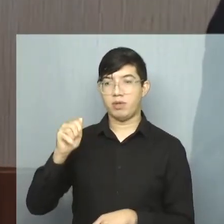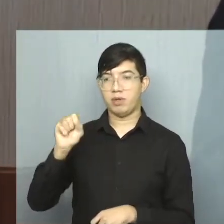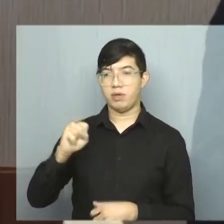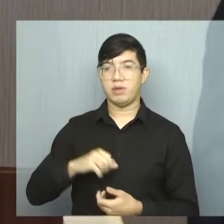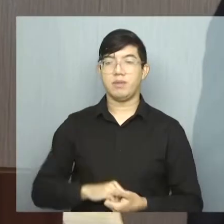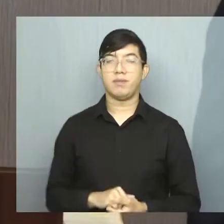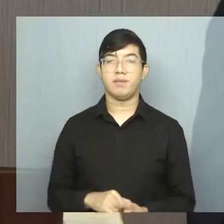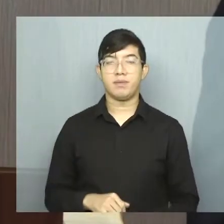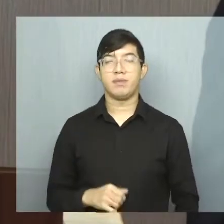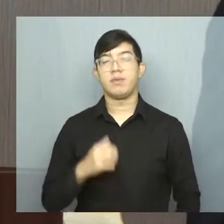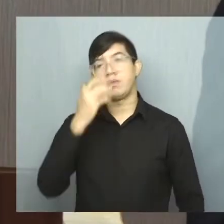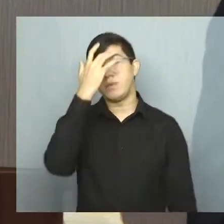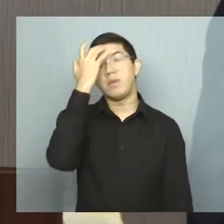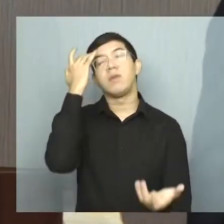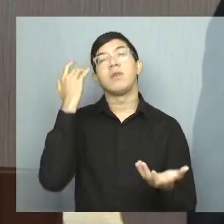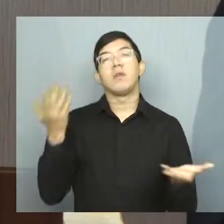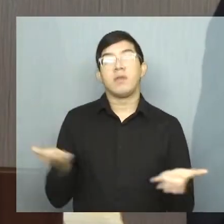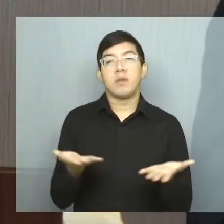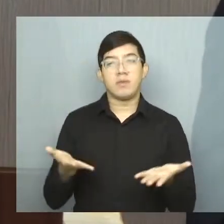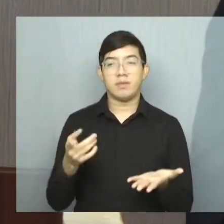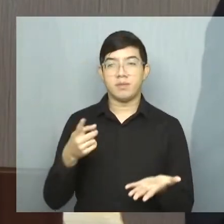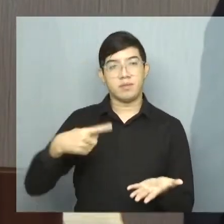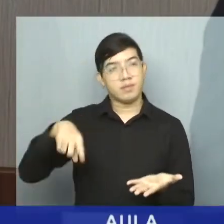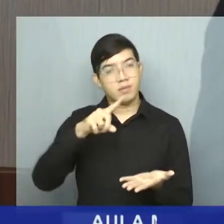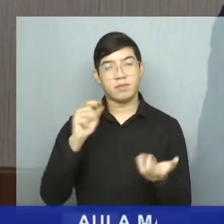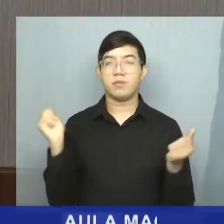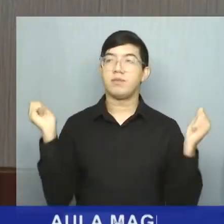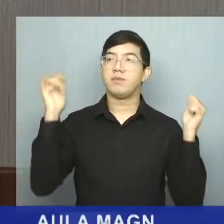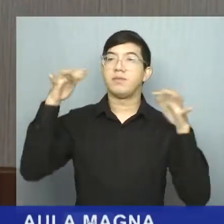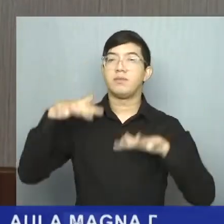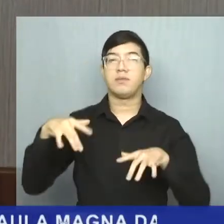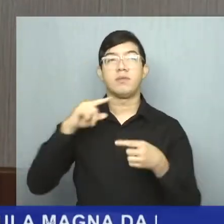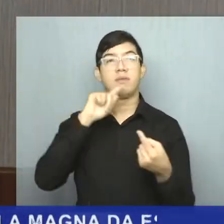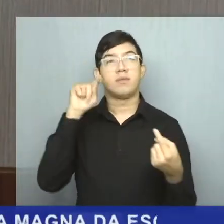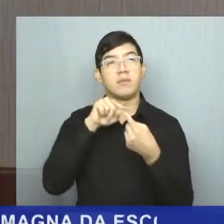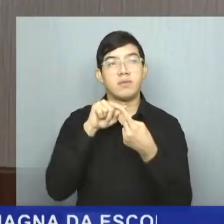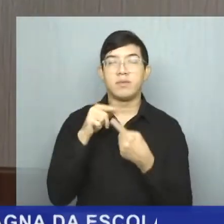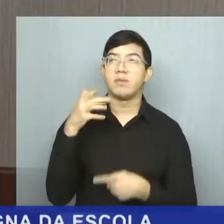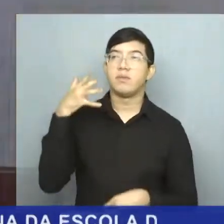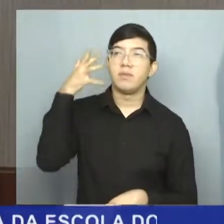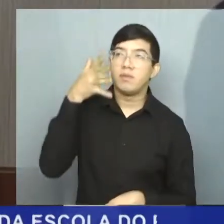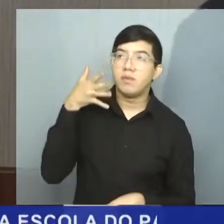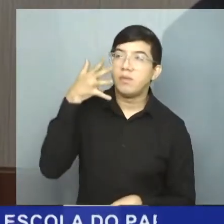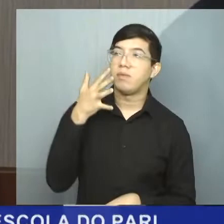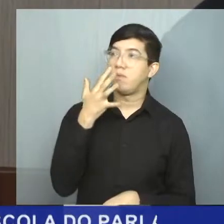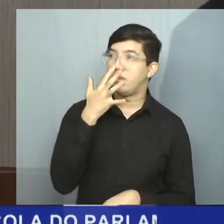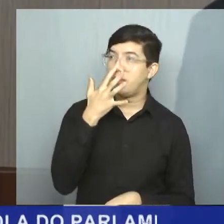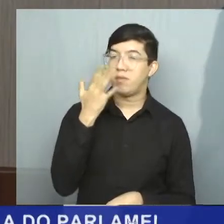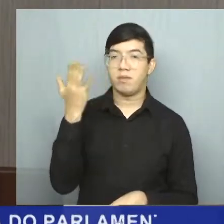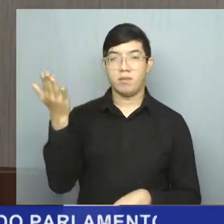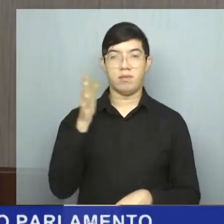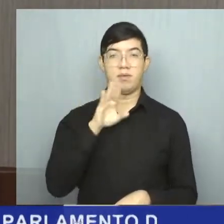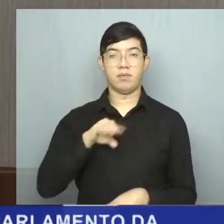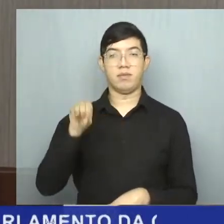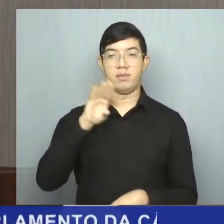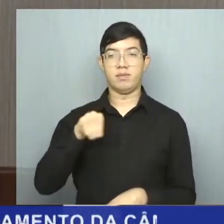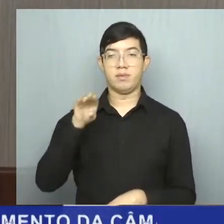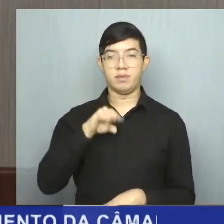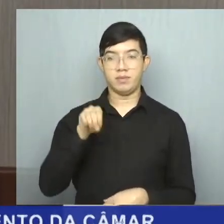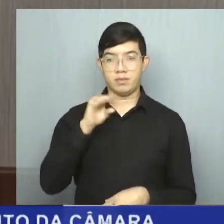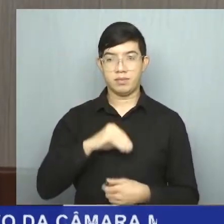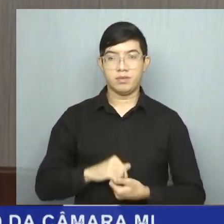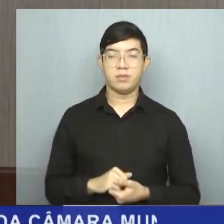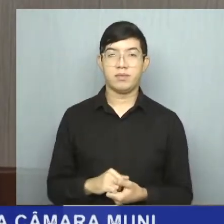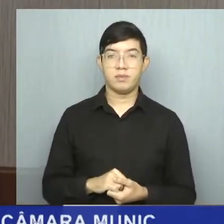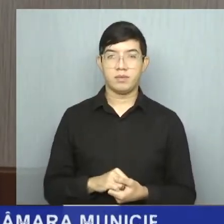Vocês vieram aqui para ouvir a palestra do nosso palestrante, Ciro Gomes. Mas antes eu queria dizer